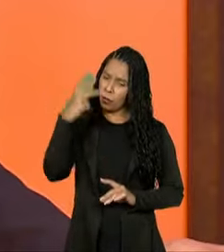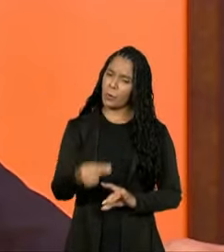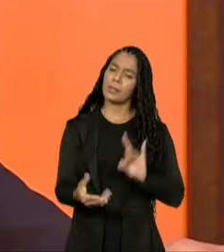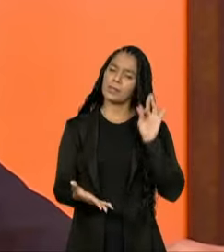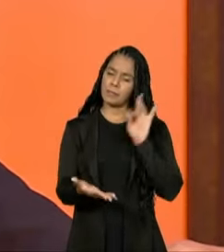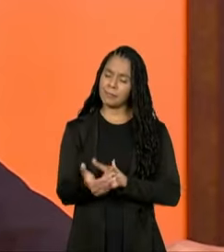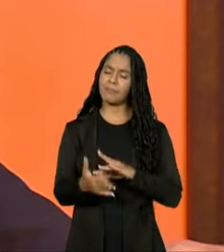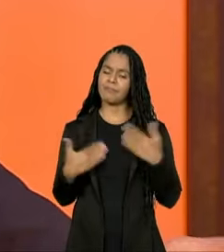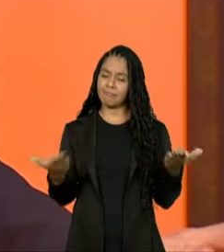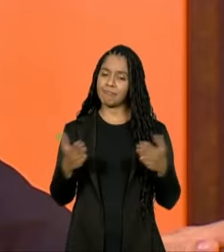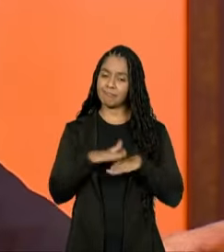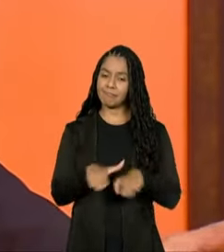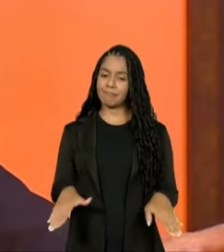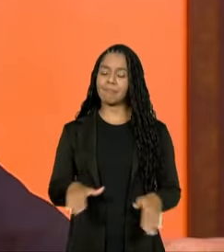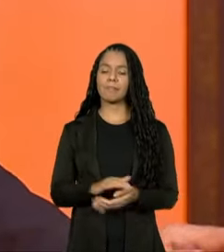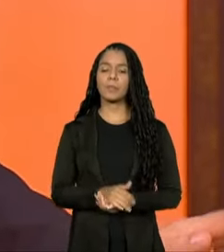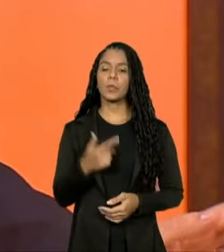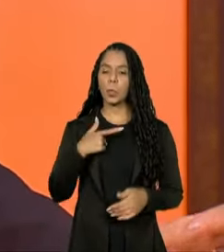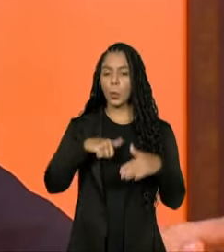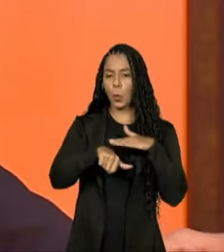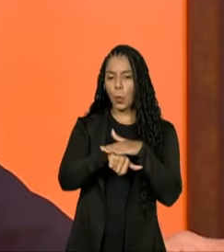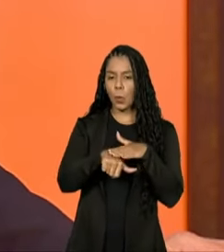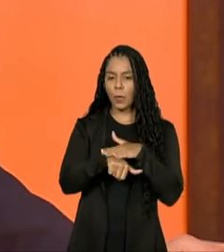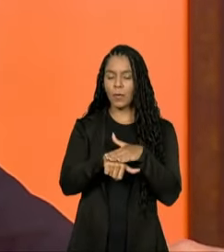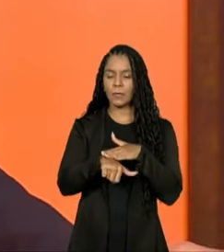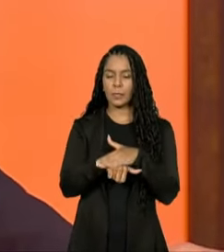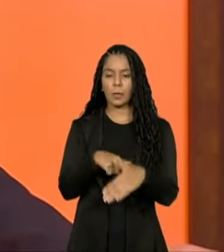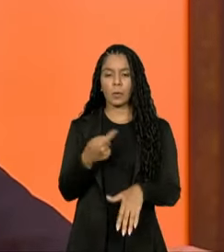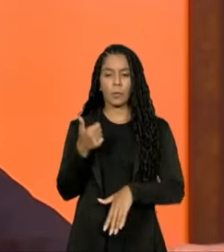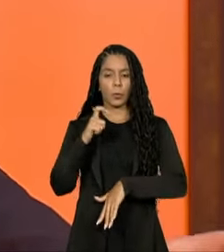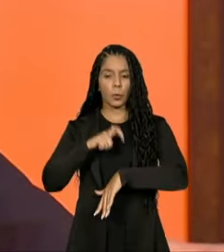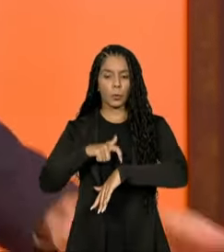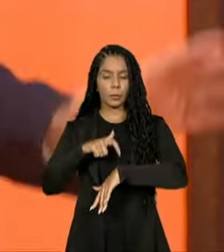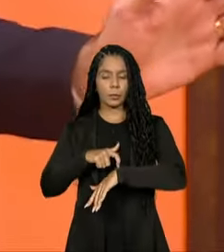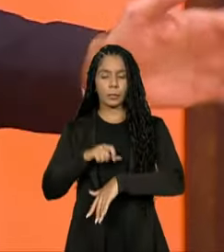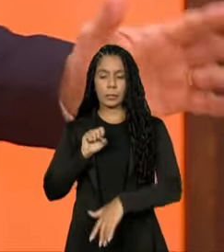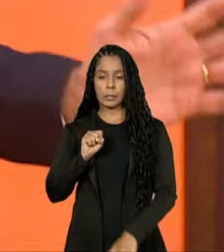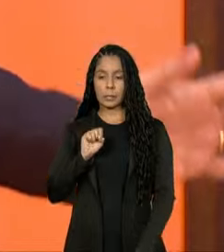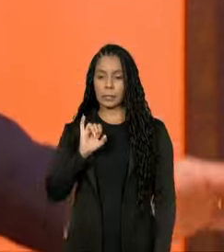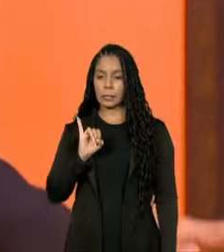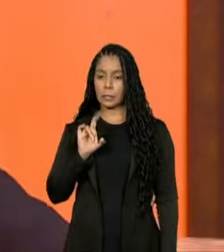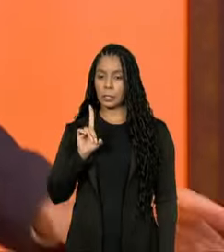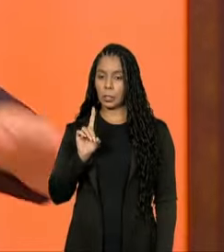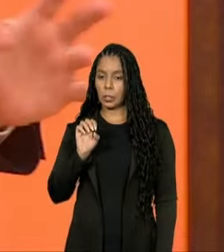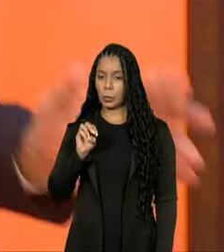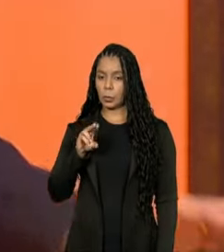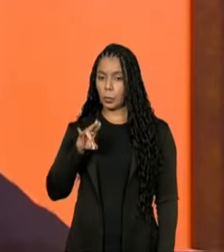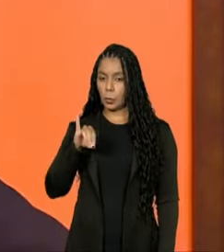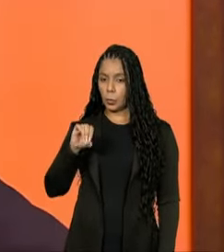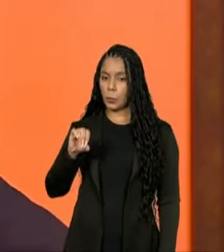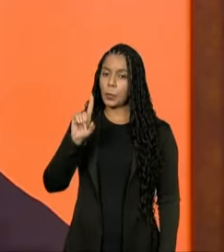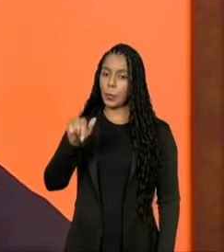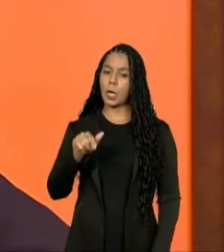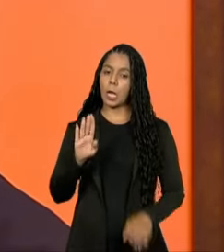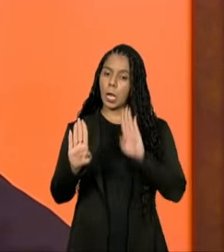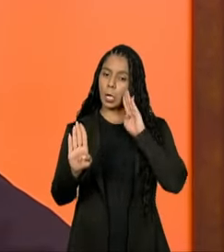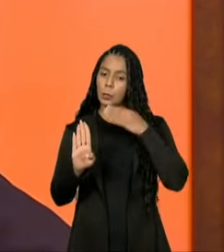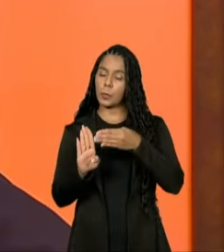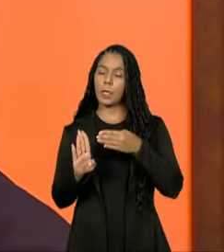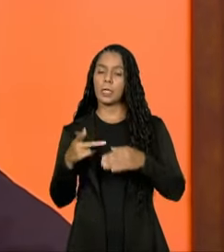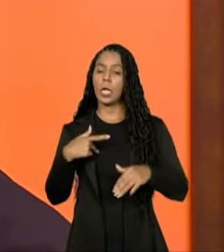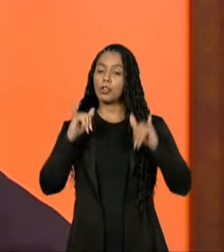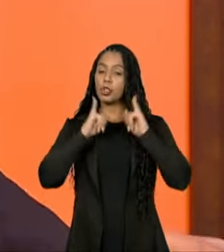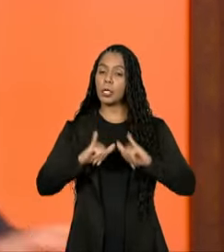Né? E assim, eu estava conversando há pouco tempo com o Sidônio, que é um especialista de campanhas,